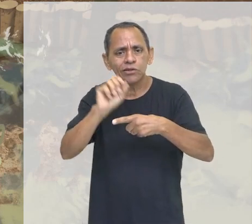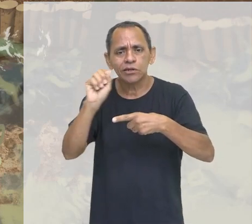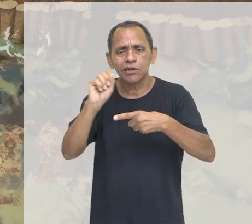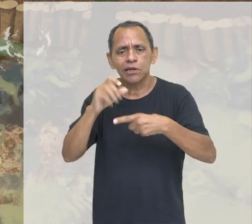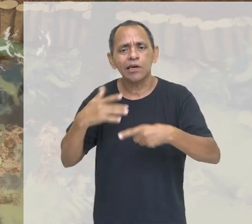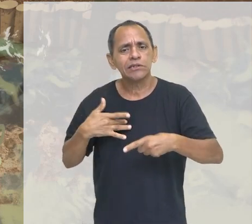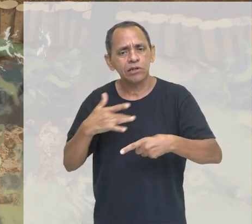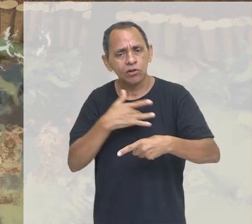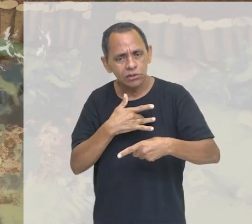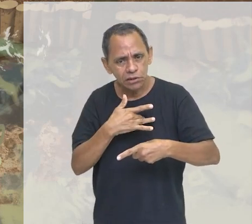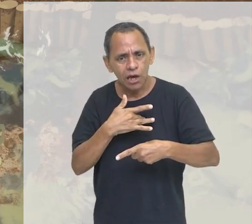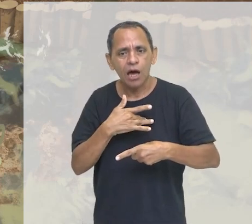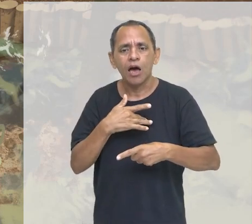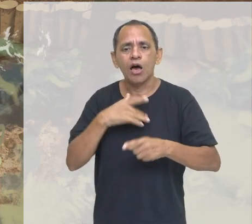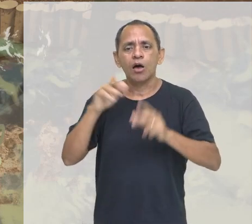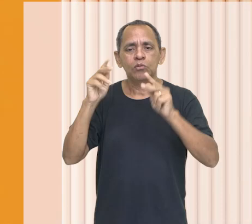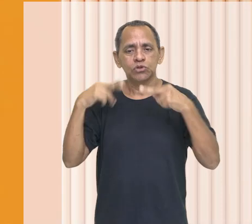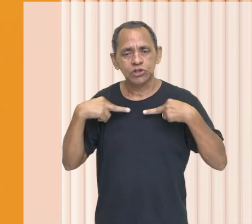alimento saudável para nós.